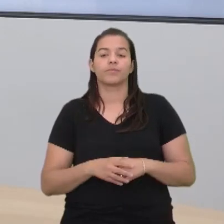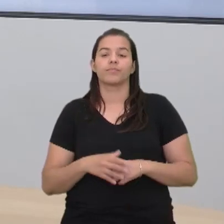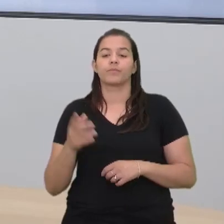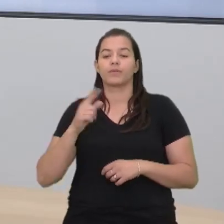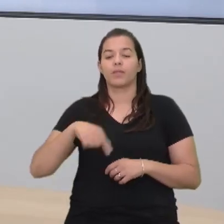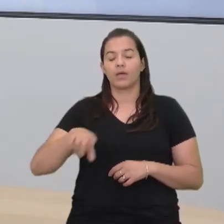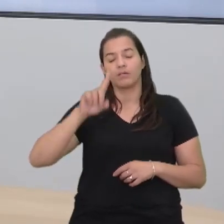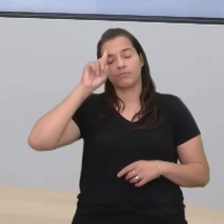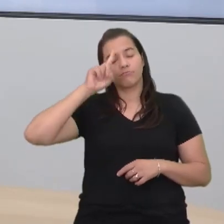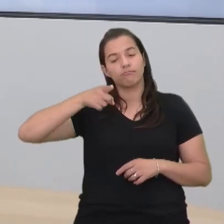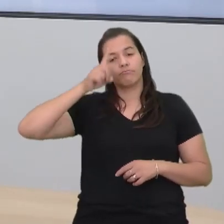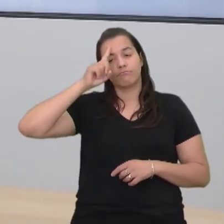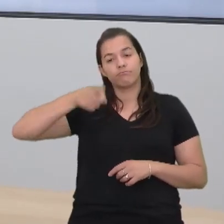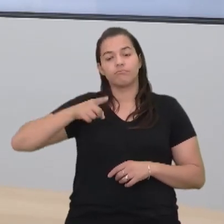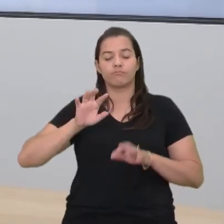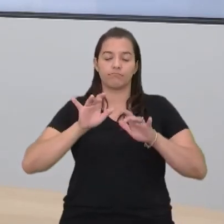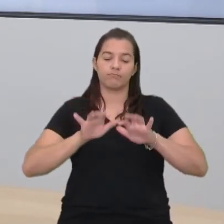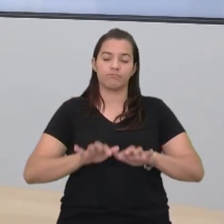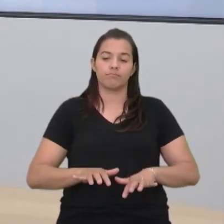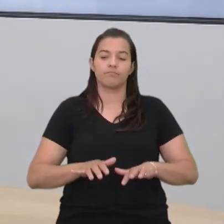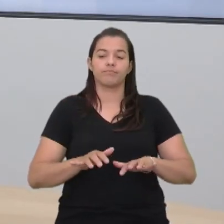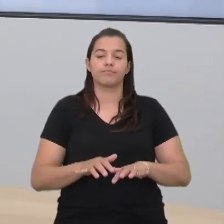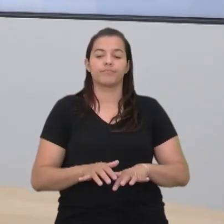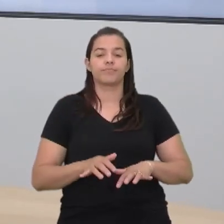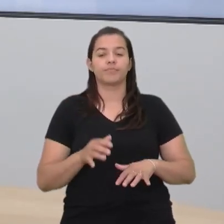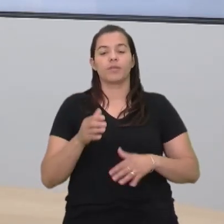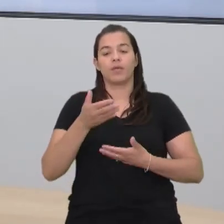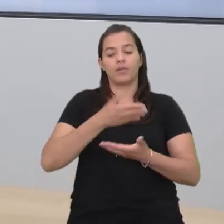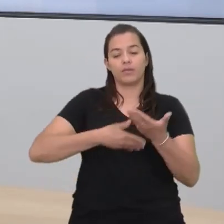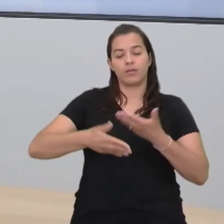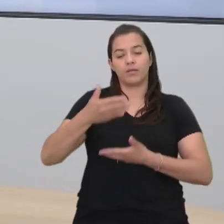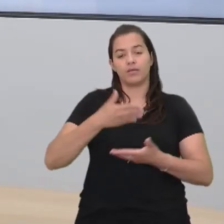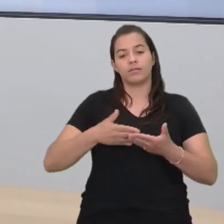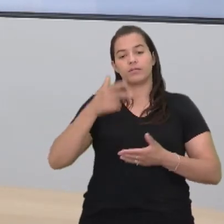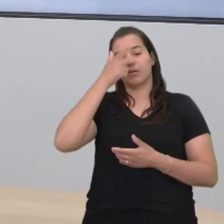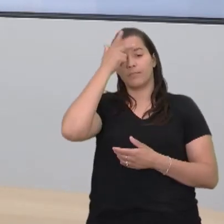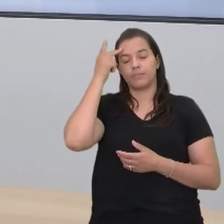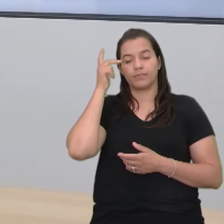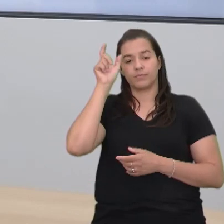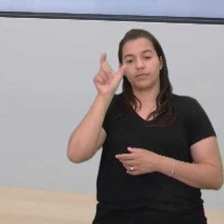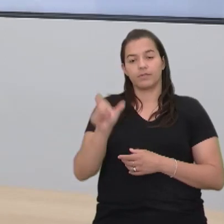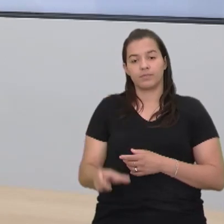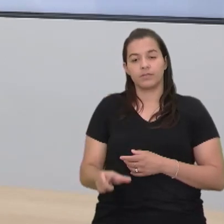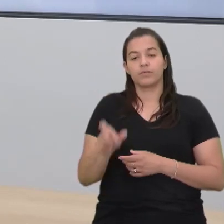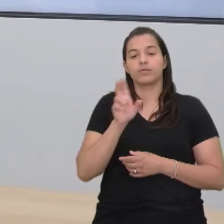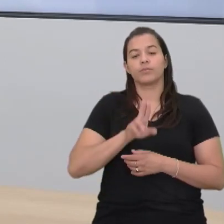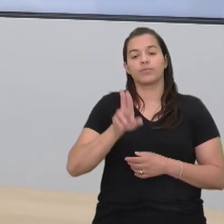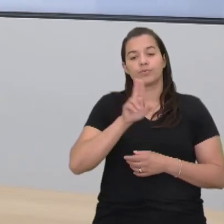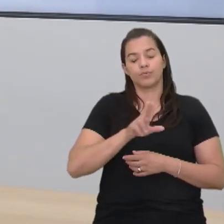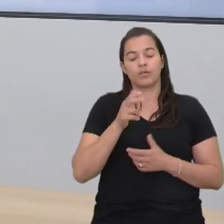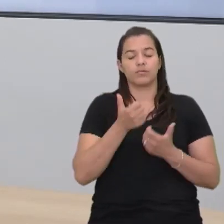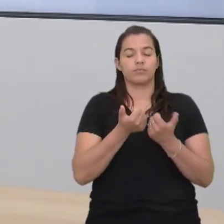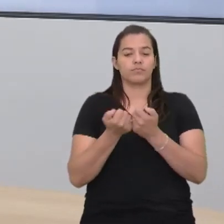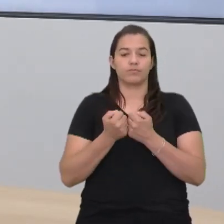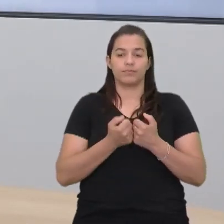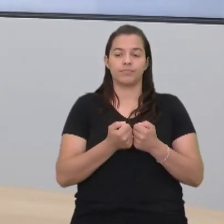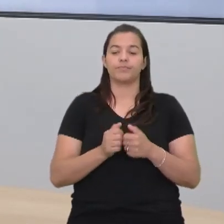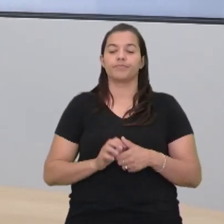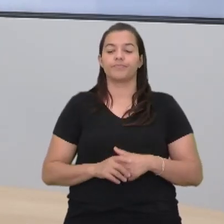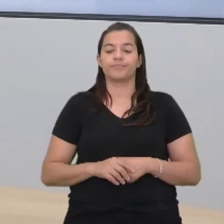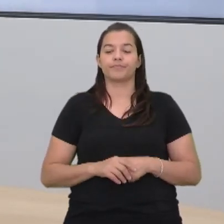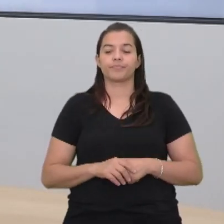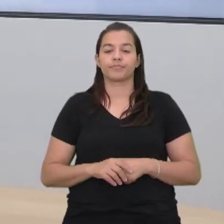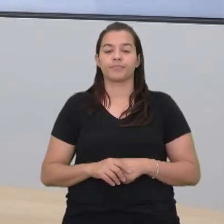aquele comando da pessoa digitar. Então, é a interação entre a pessoa que programou e o usuário do jogo. Tá bom? Então tem